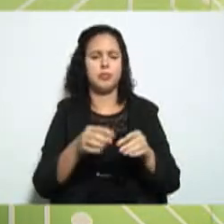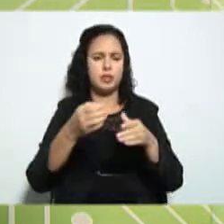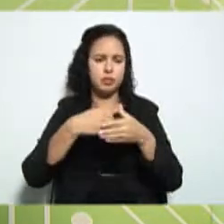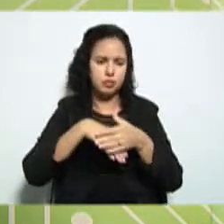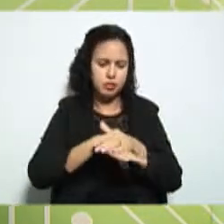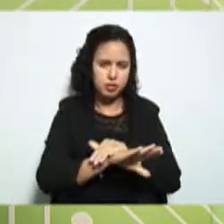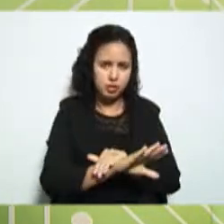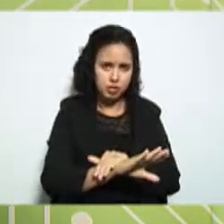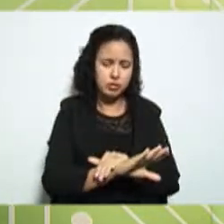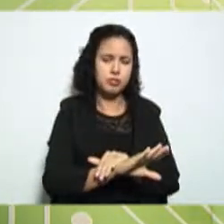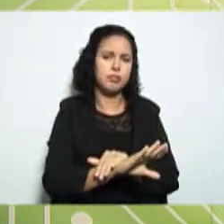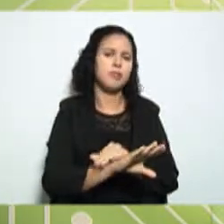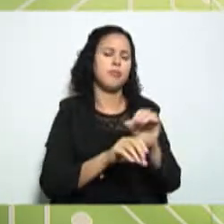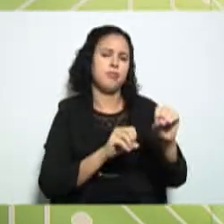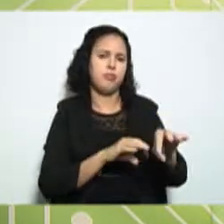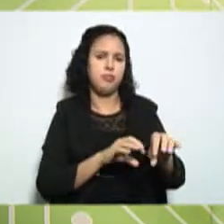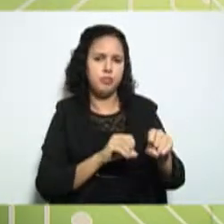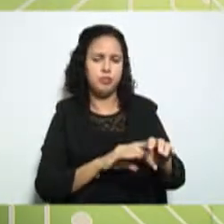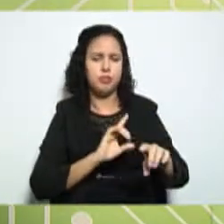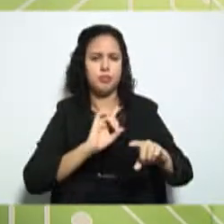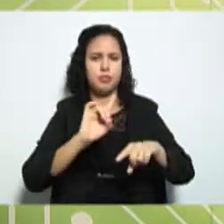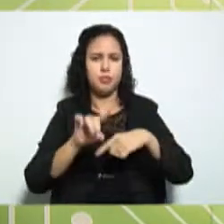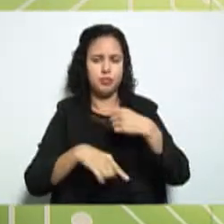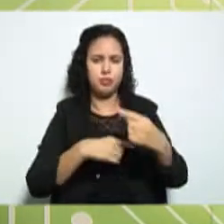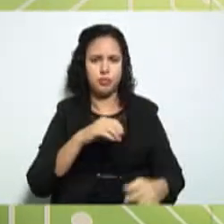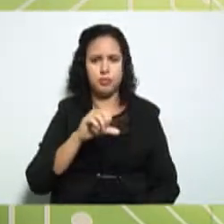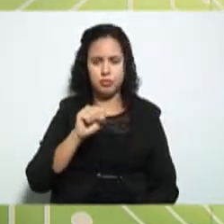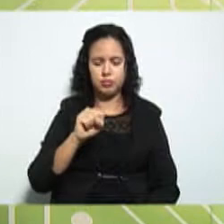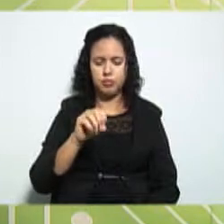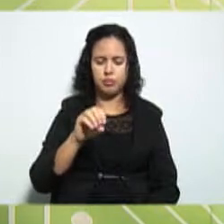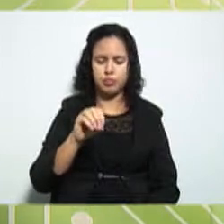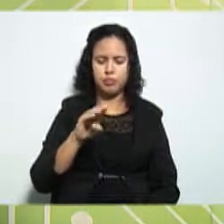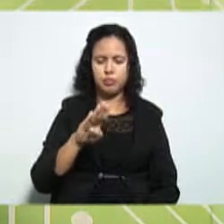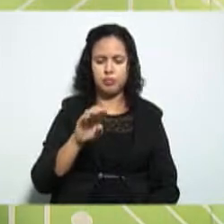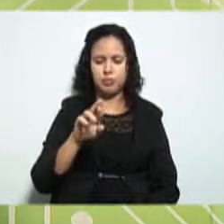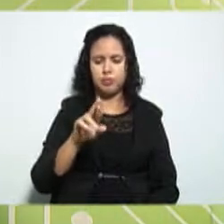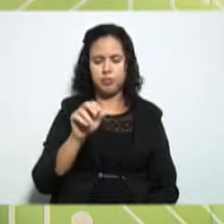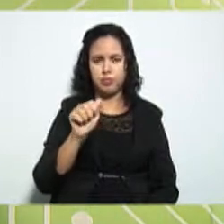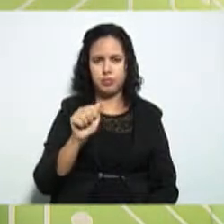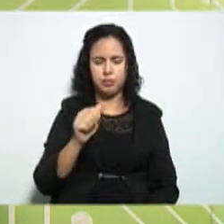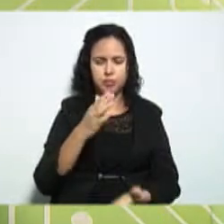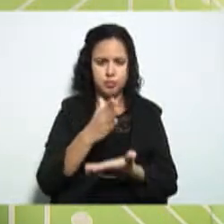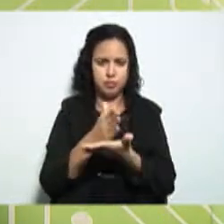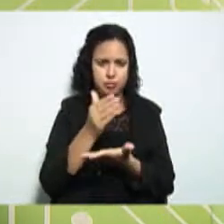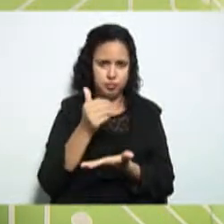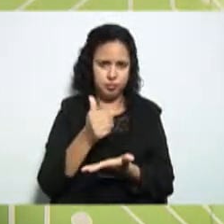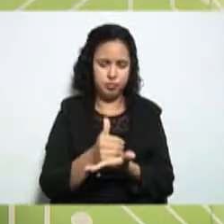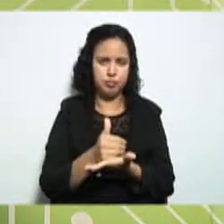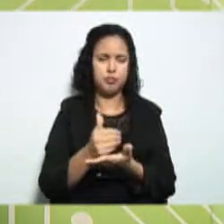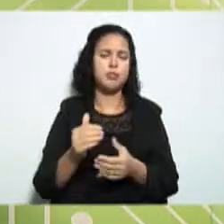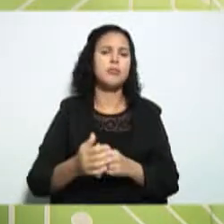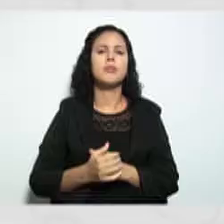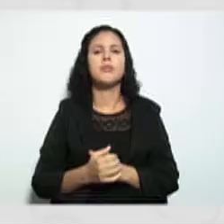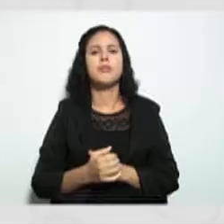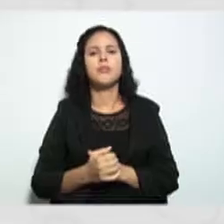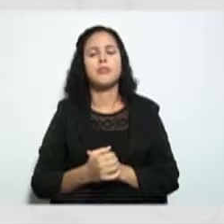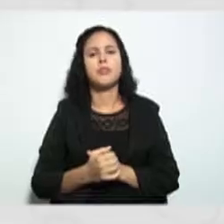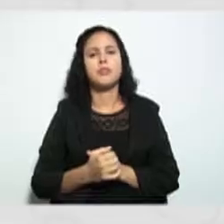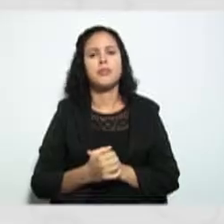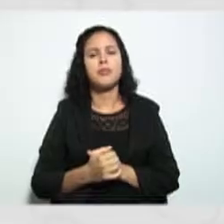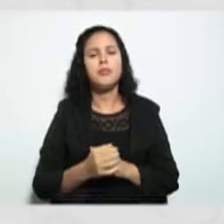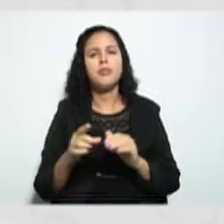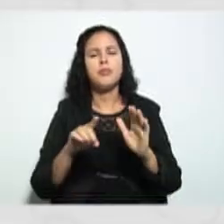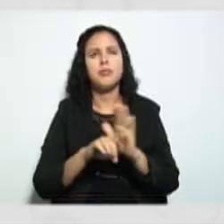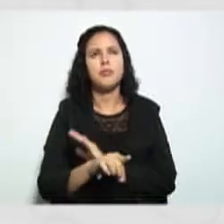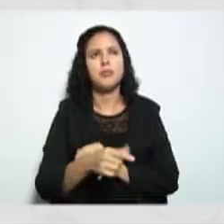sobras, são distribuídos para o seu cooperado. Normalmente é assim que funciona. Temos a pergunta número 2. Pergunta número